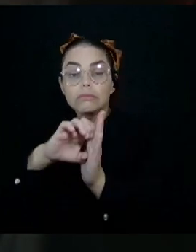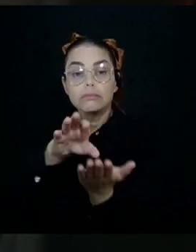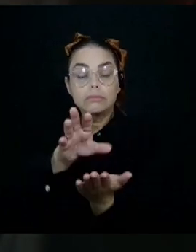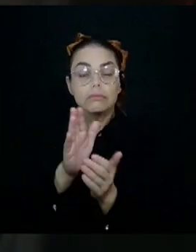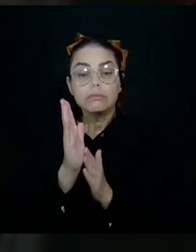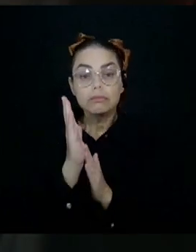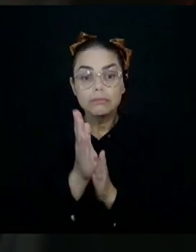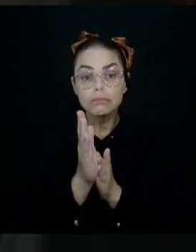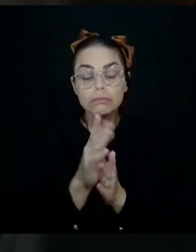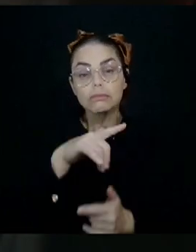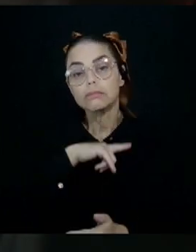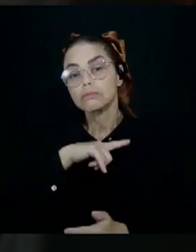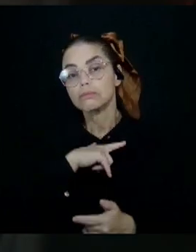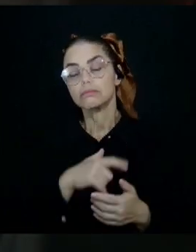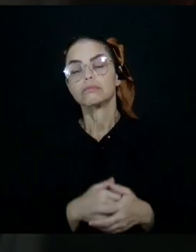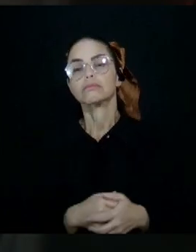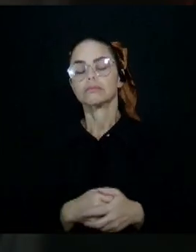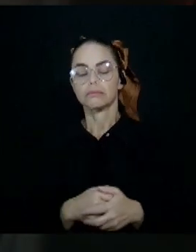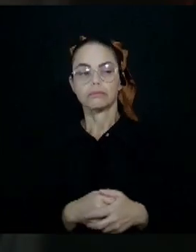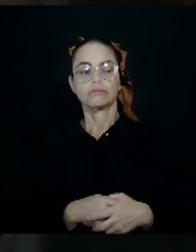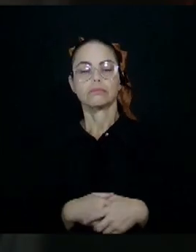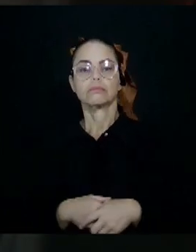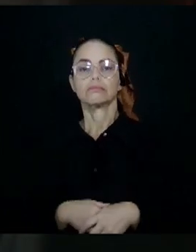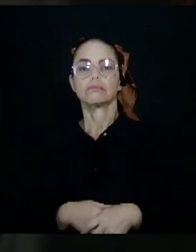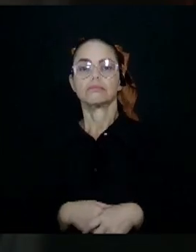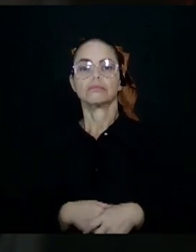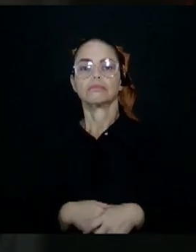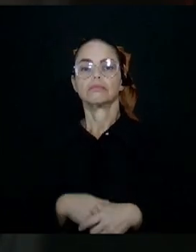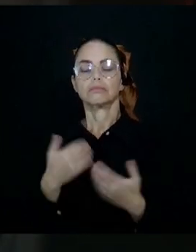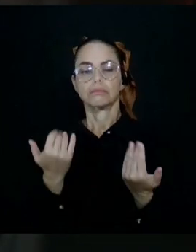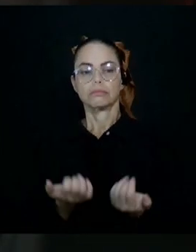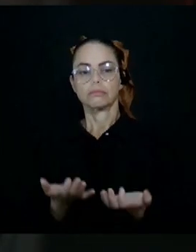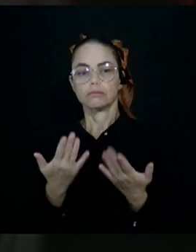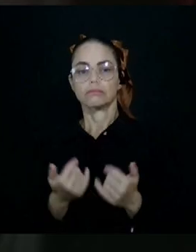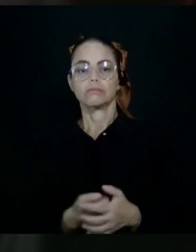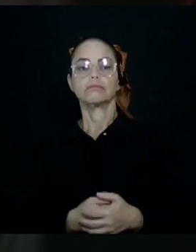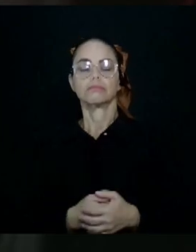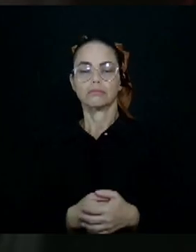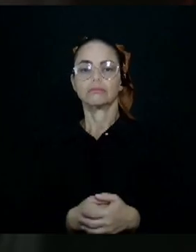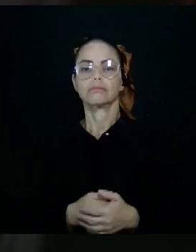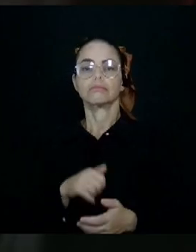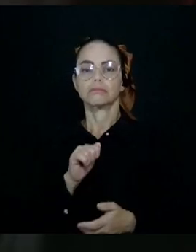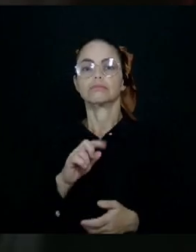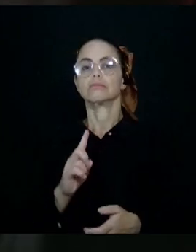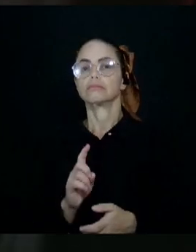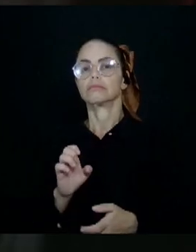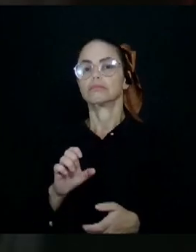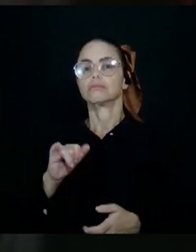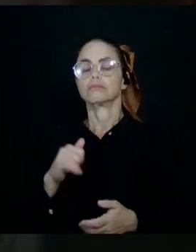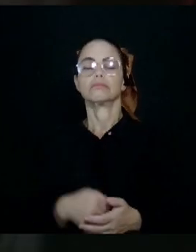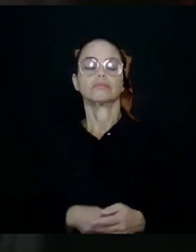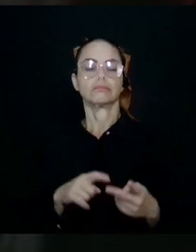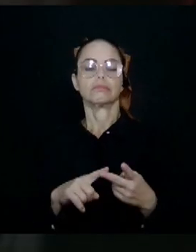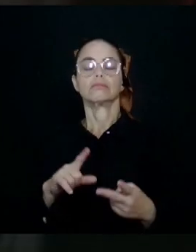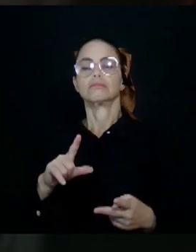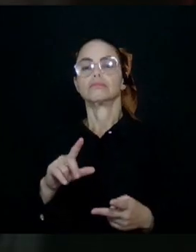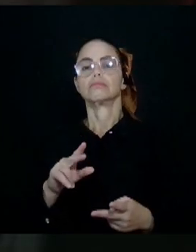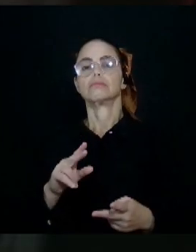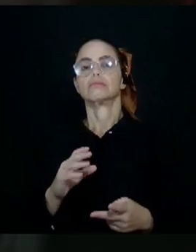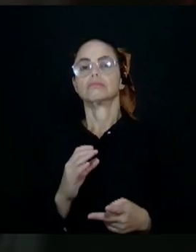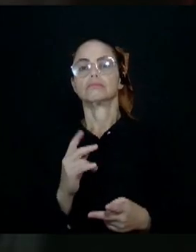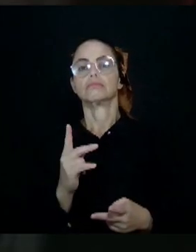aí, um caminhar mais leve, como disse a Adélia. Agora, ô Lute, por gentileza, qual que é o papel